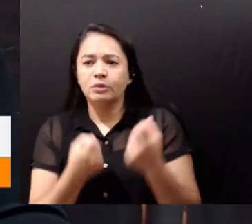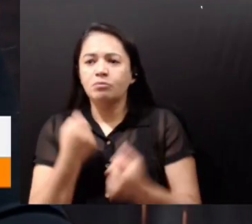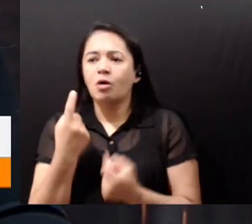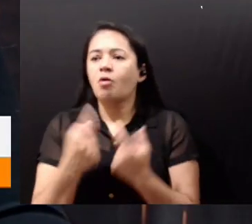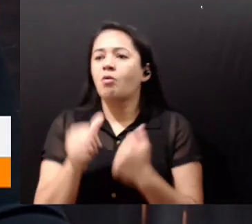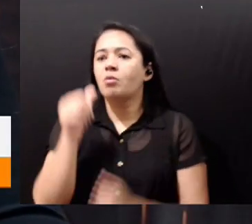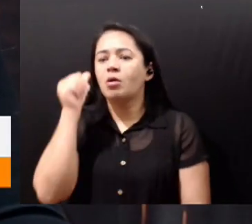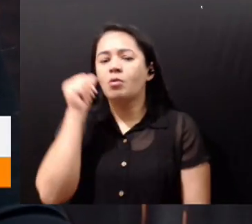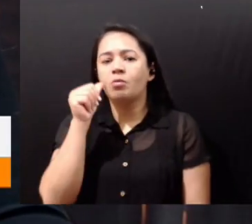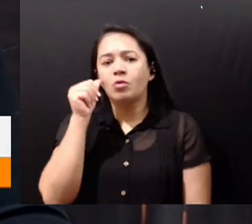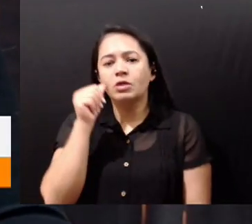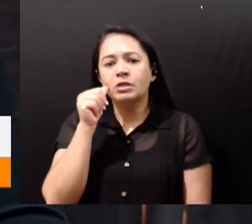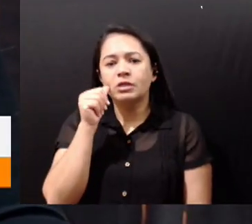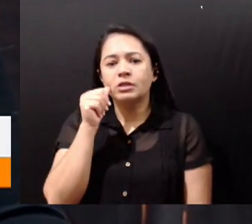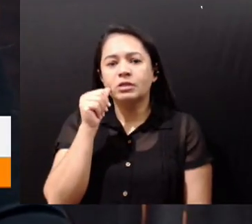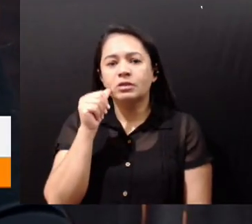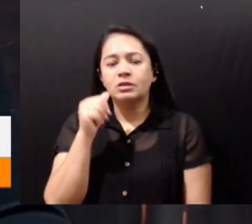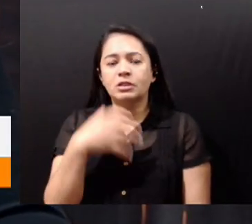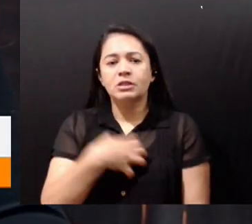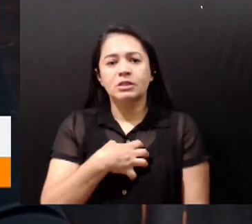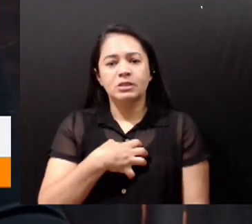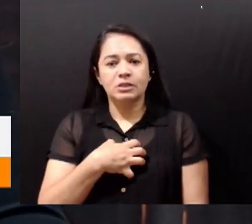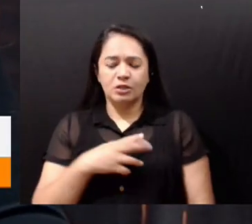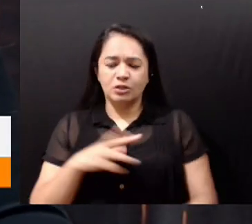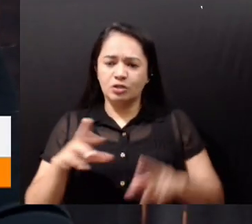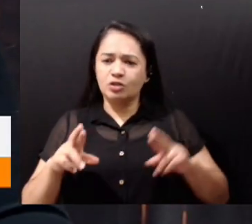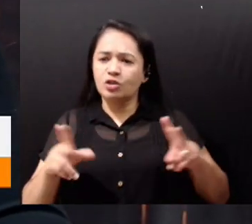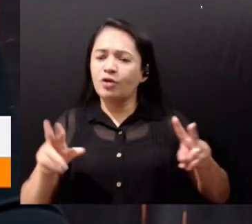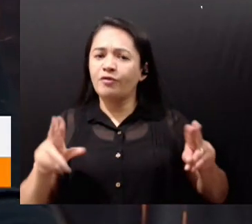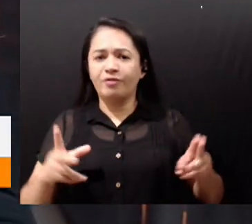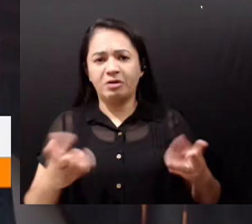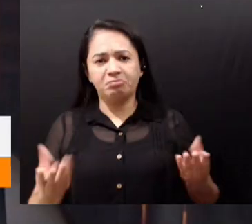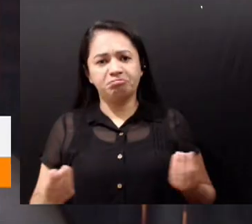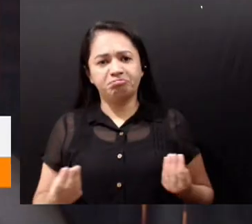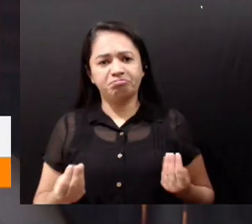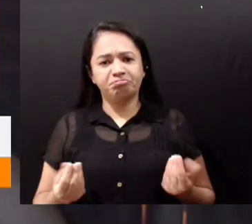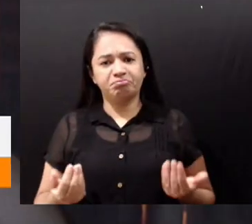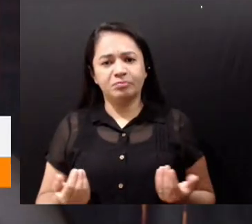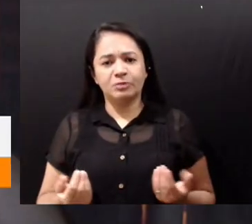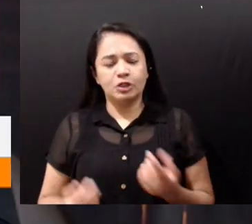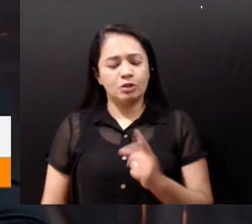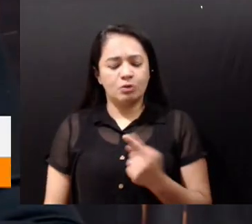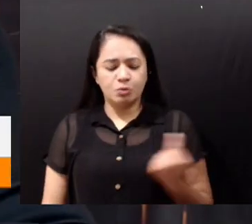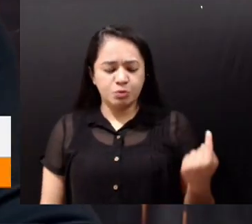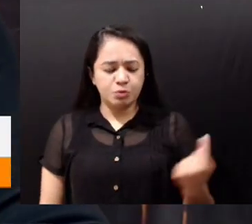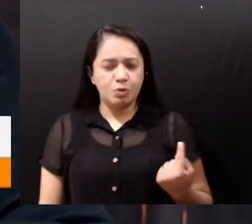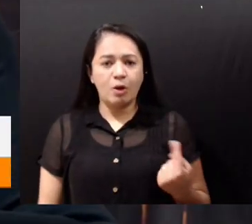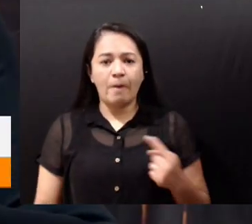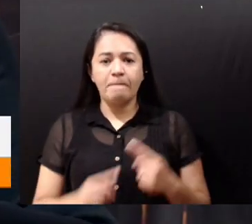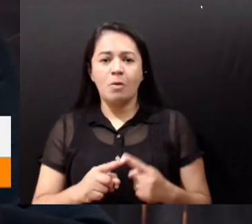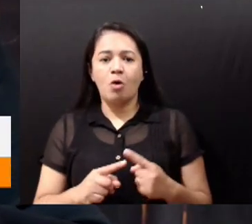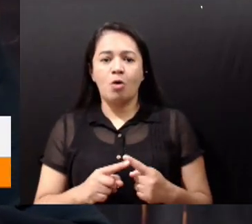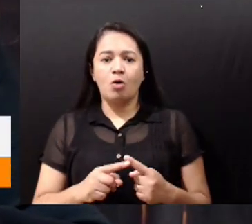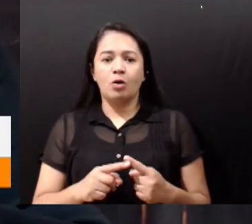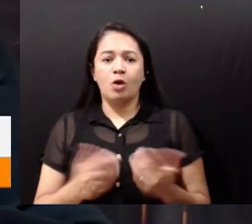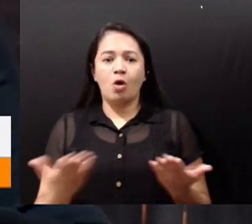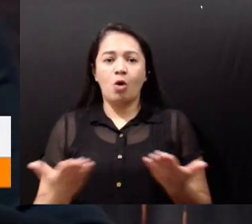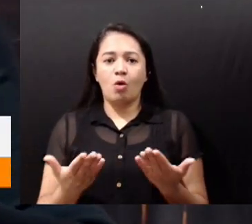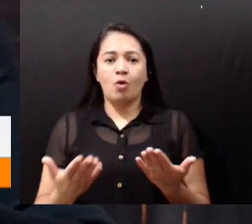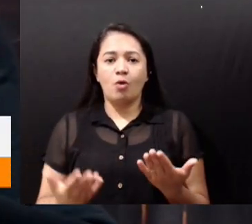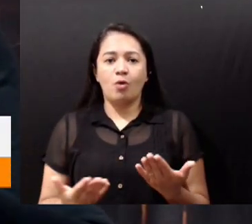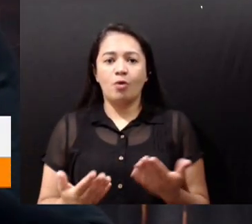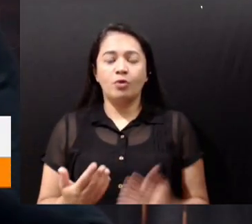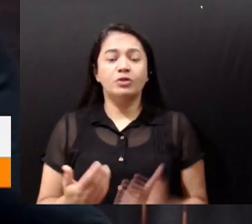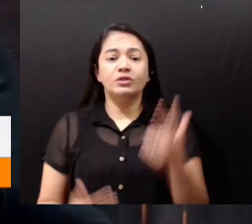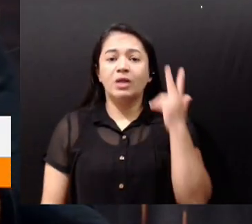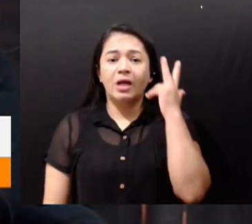mulheres, ainda se sentem diferentes, se sentem excluídas por não estarem no padrão, e hoje é uma coisa muito mais comum. Eu falo pro meu